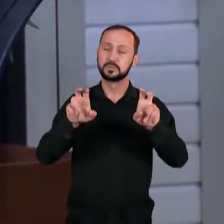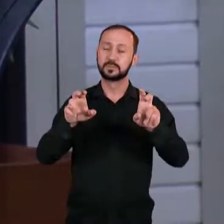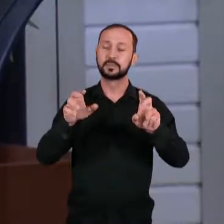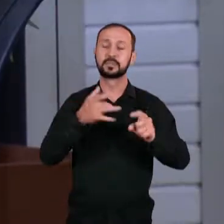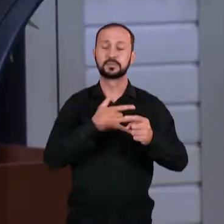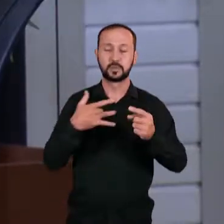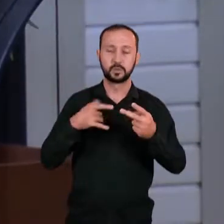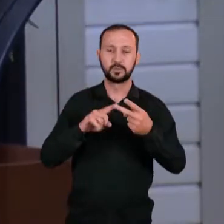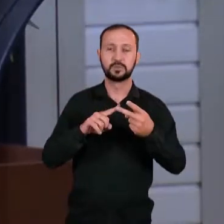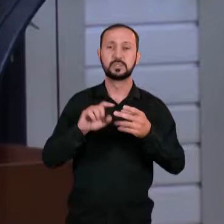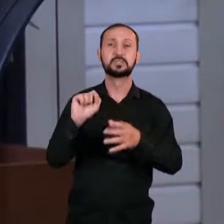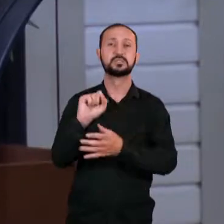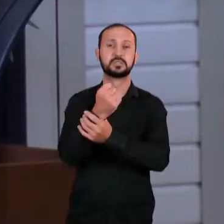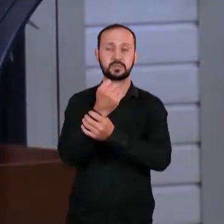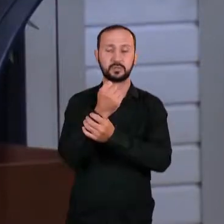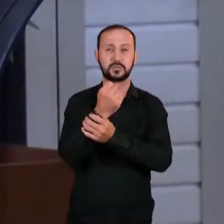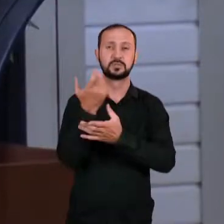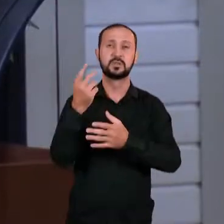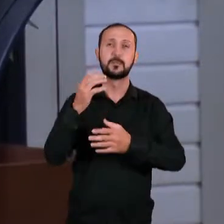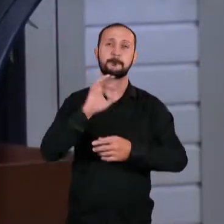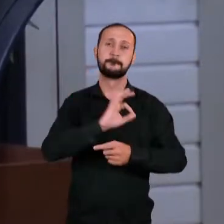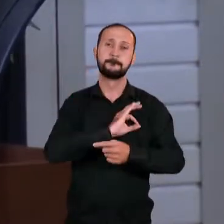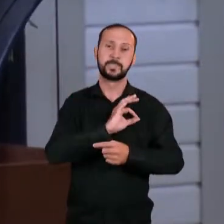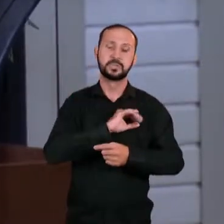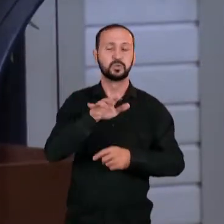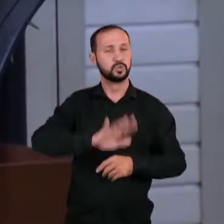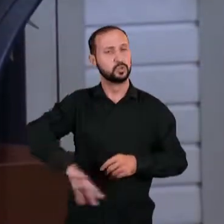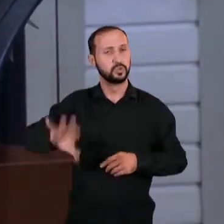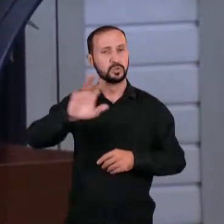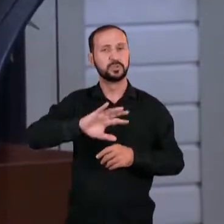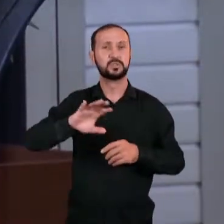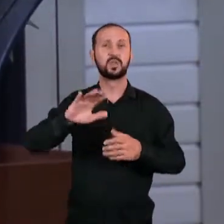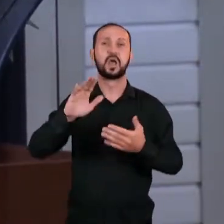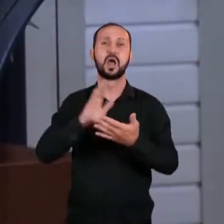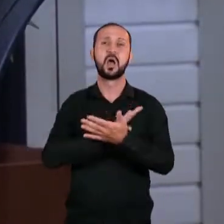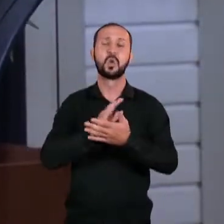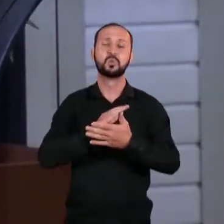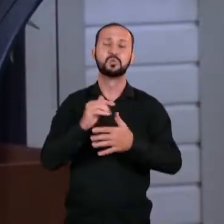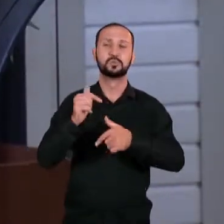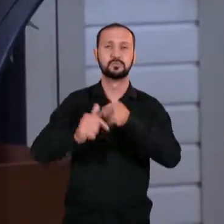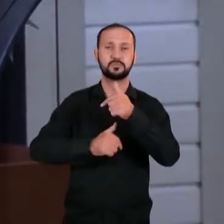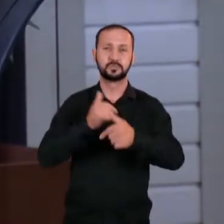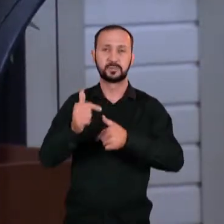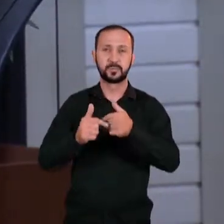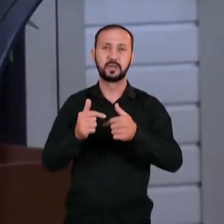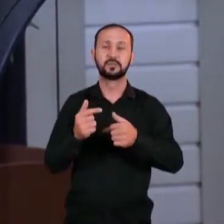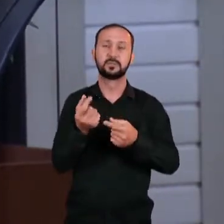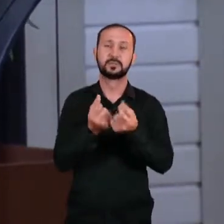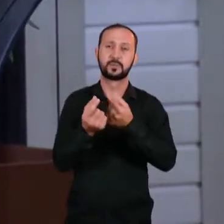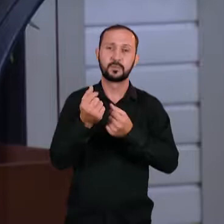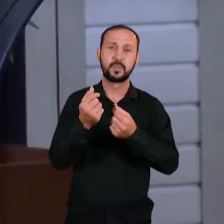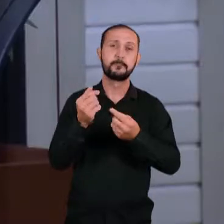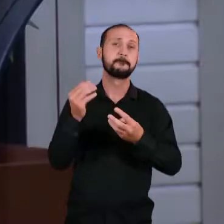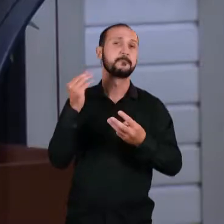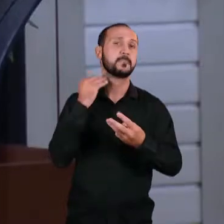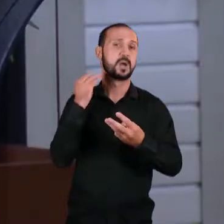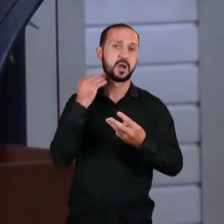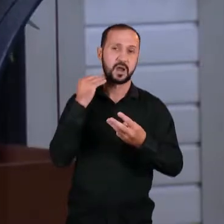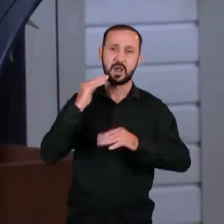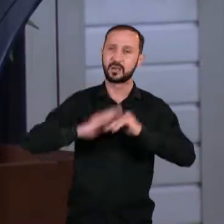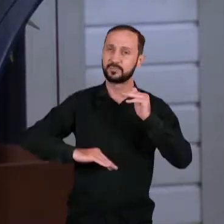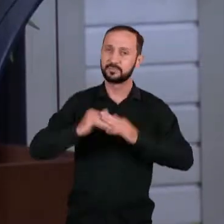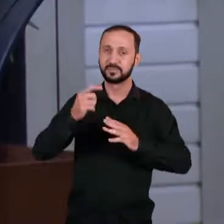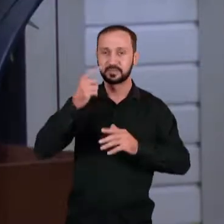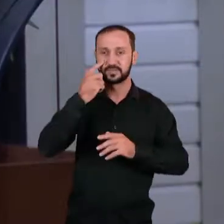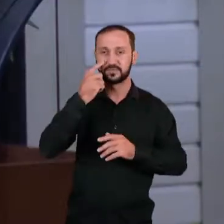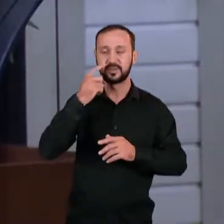nos profissionais de segurança, né, policiais em geral, em algumas atividades do meio econômico, principalmente os bancários. A gente vê um nível